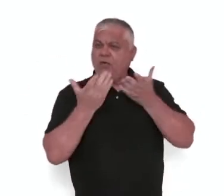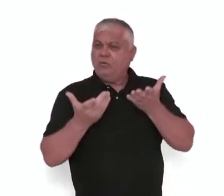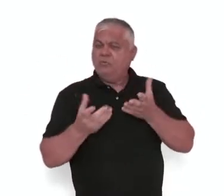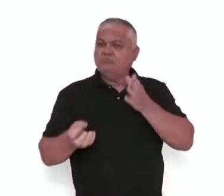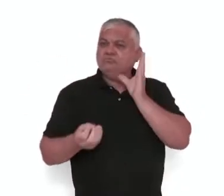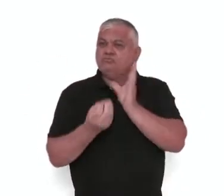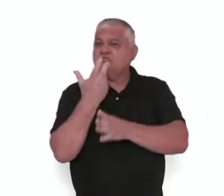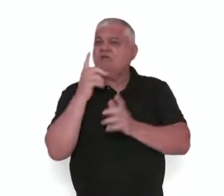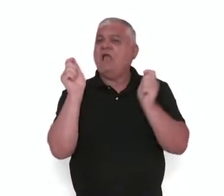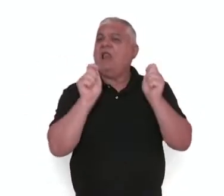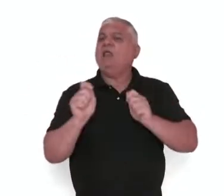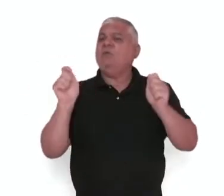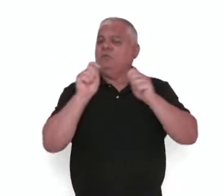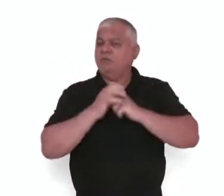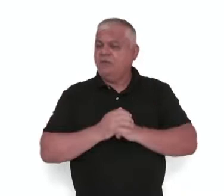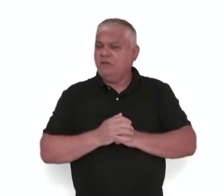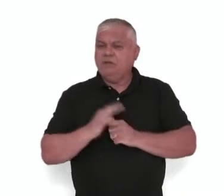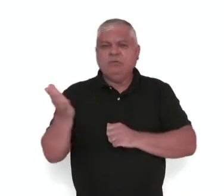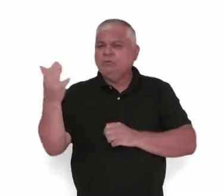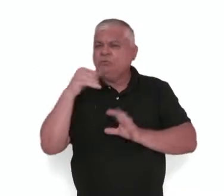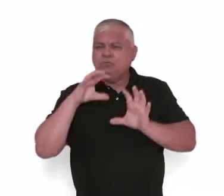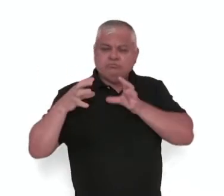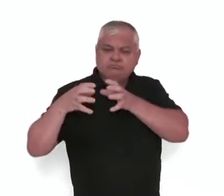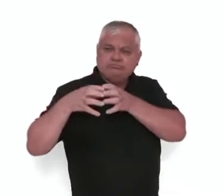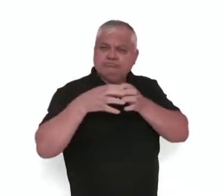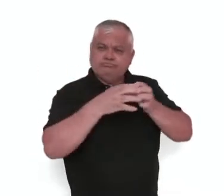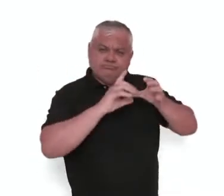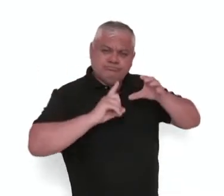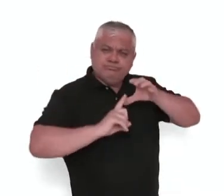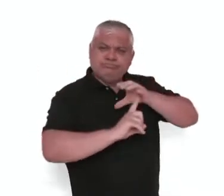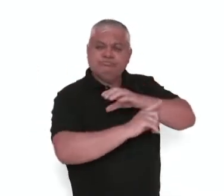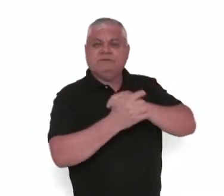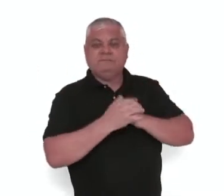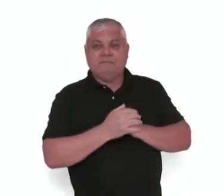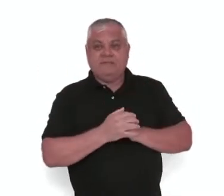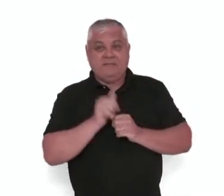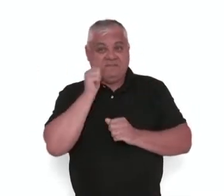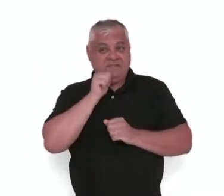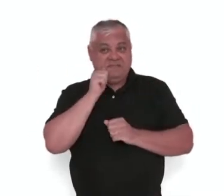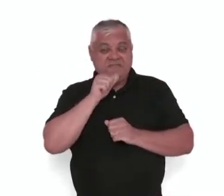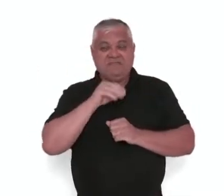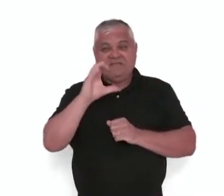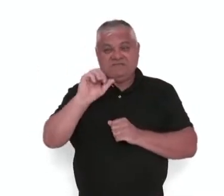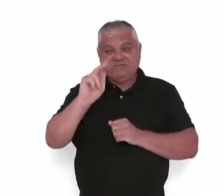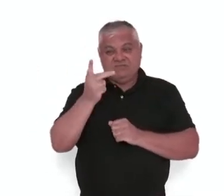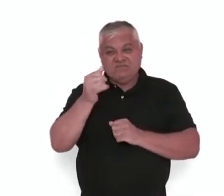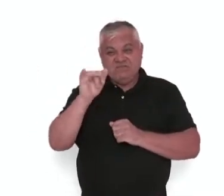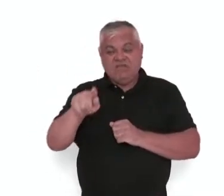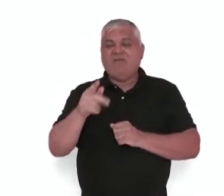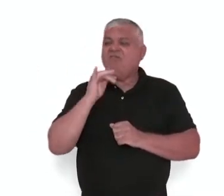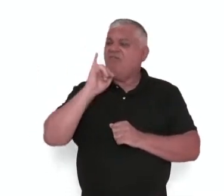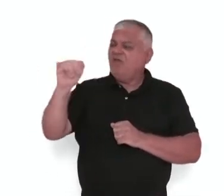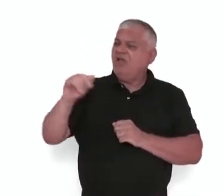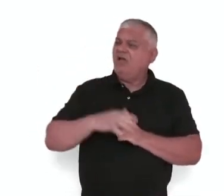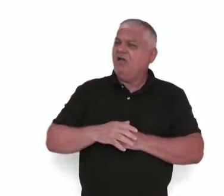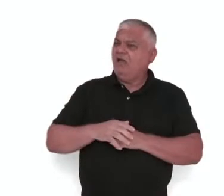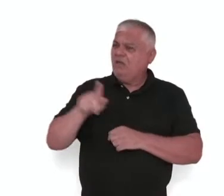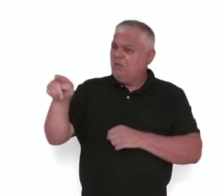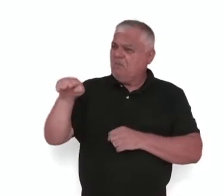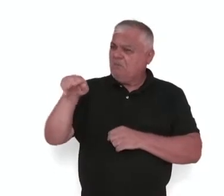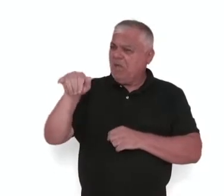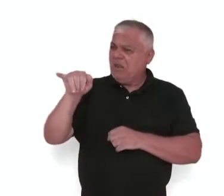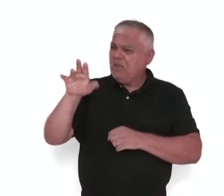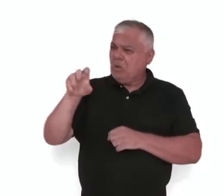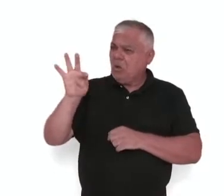aparecer a aleluia. Vão todos dentro em confusão. Chiquinha para a Maricota. Maricota, ainda não te cansaste